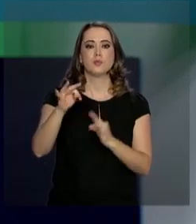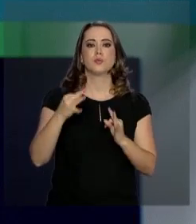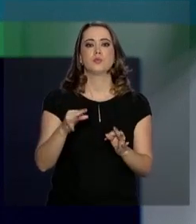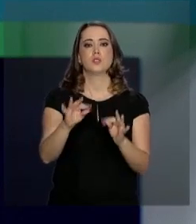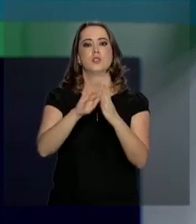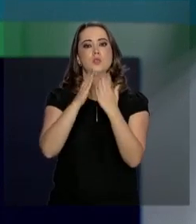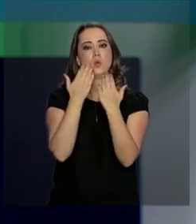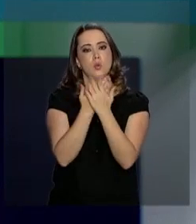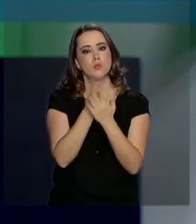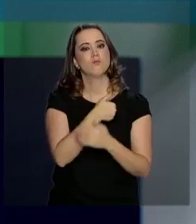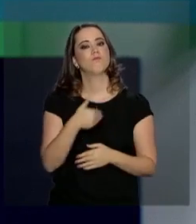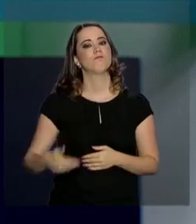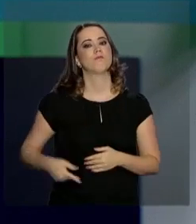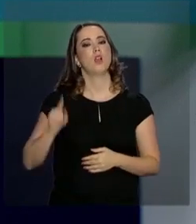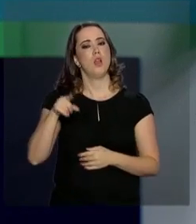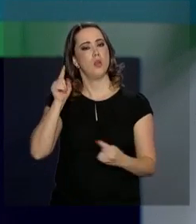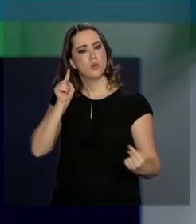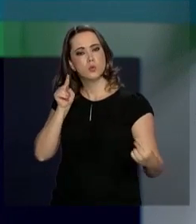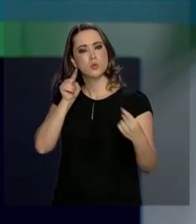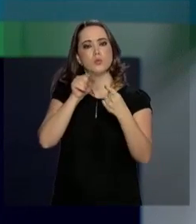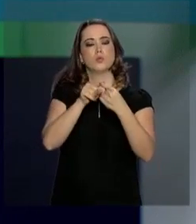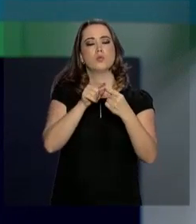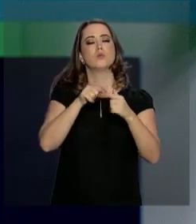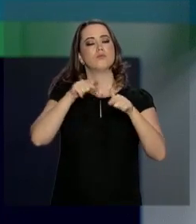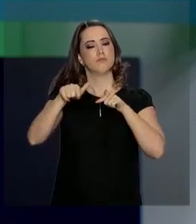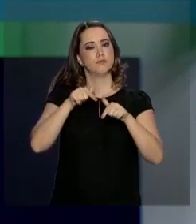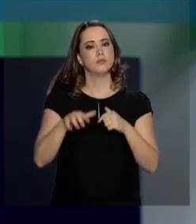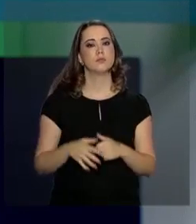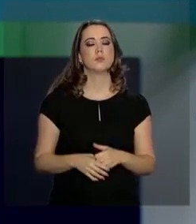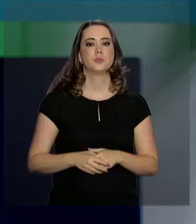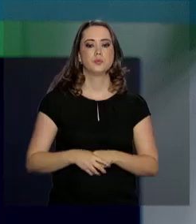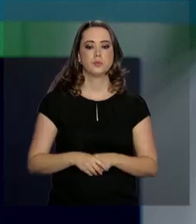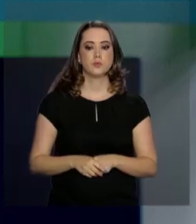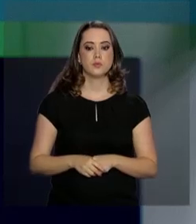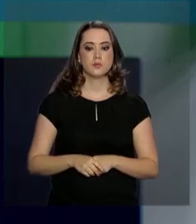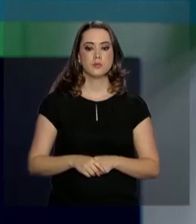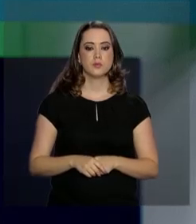e tecnologia nas escolas públicas é uma das metas da sua gestão.